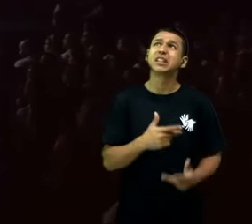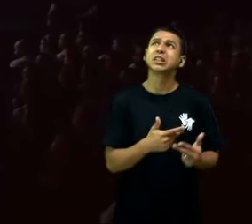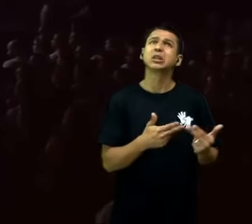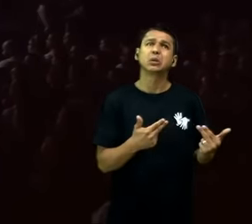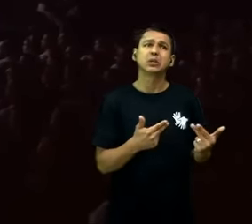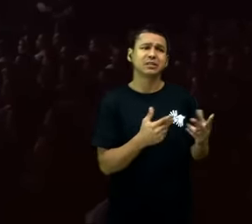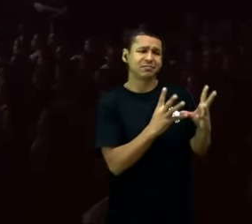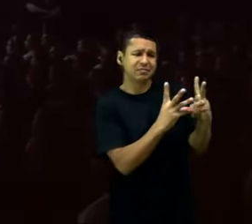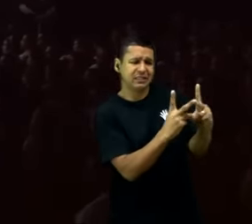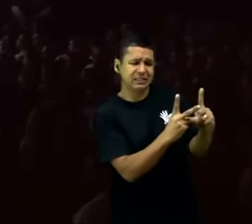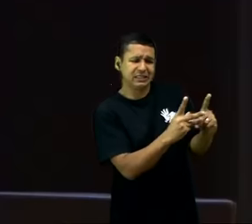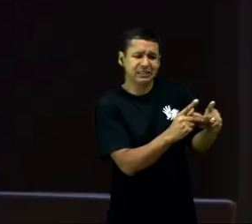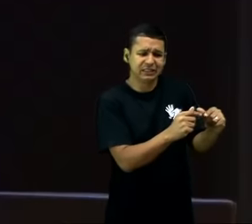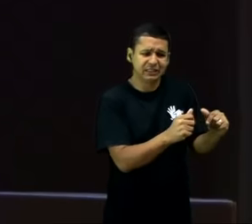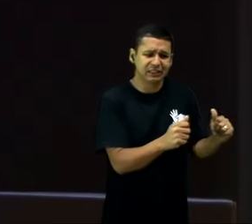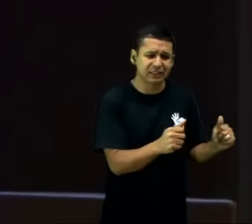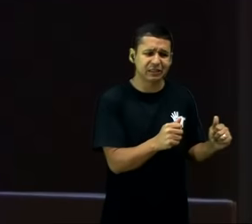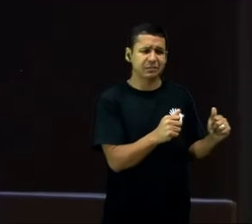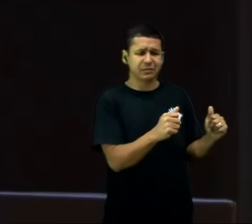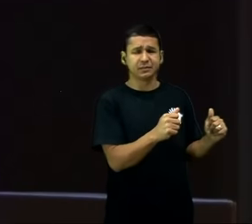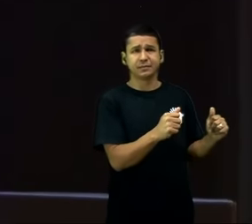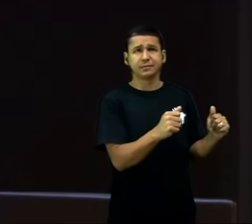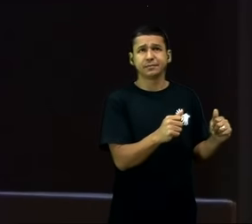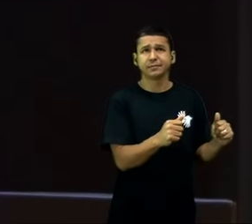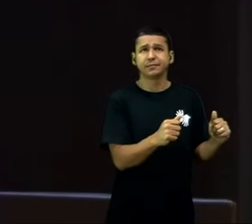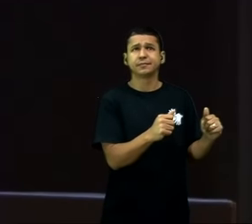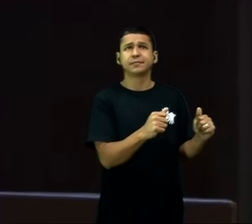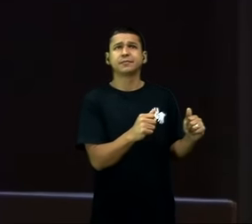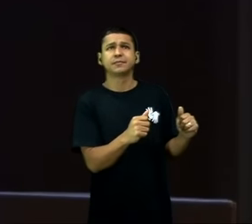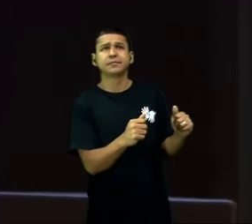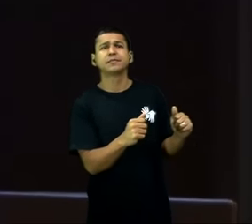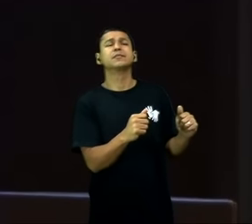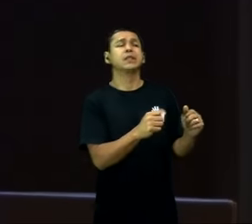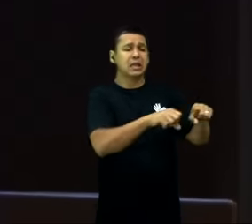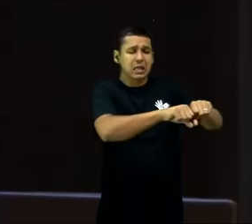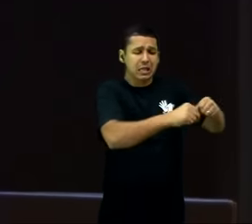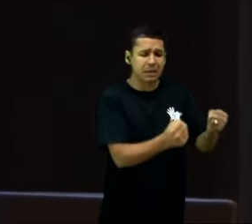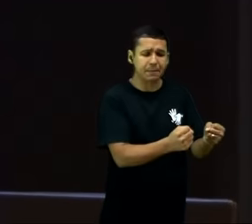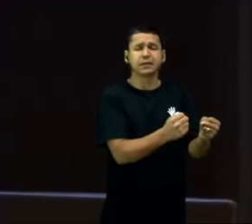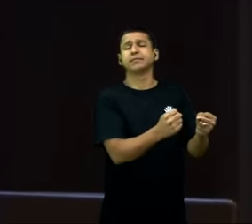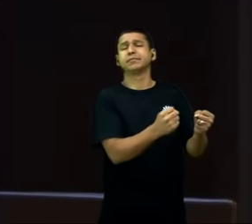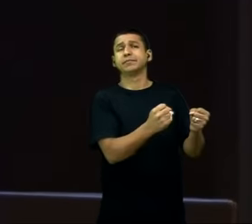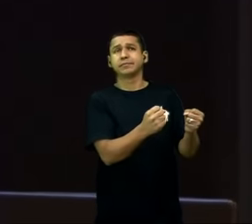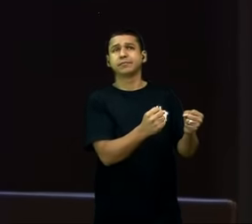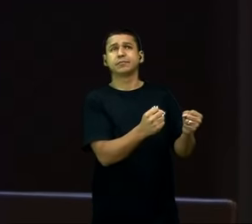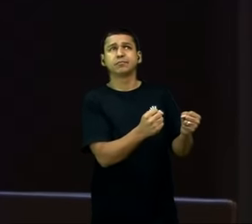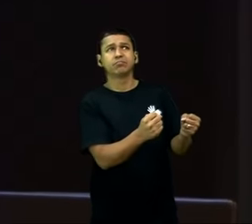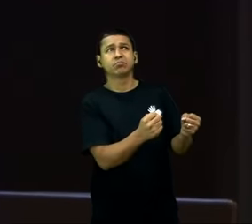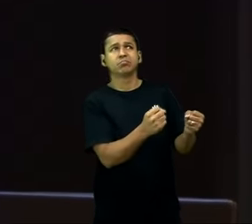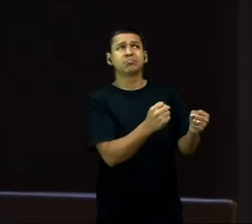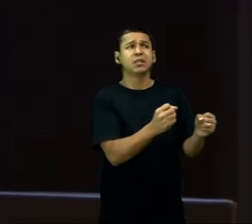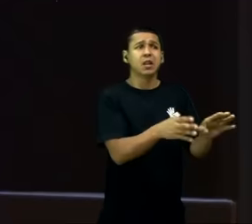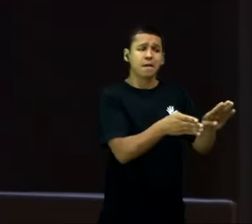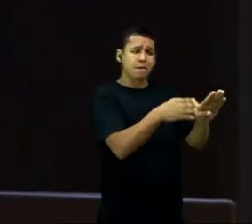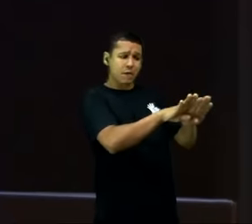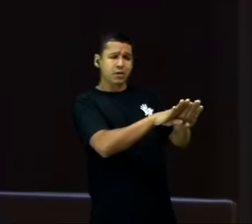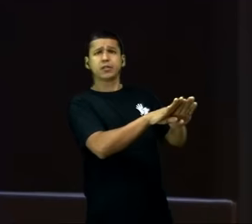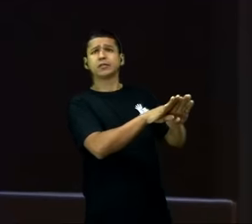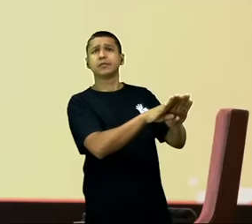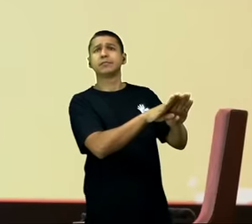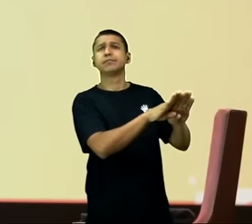Deixa desmoronar. Tem um monte de coisa que está quebrando. Deixa quebrar. Tem um monte de coisa que está fechando, deixa